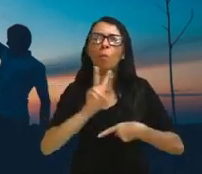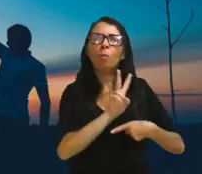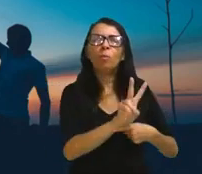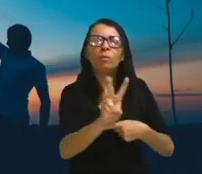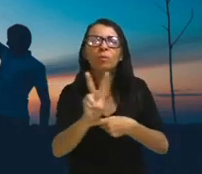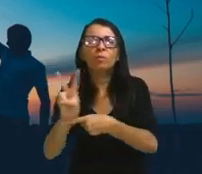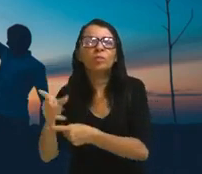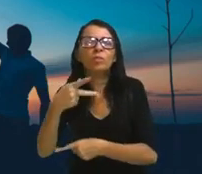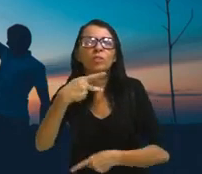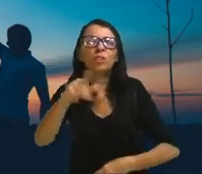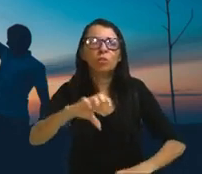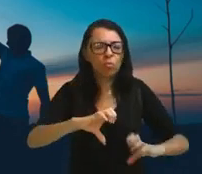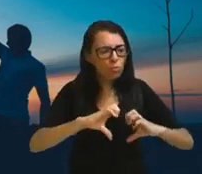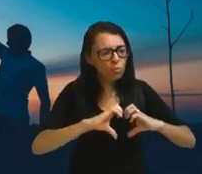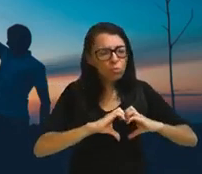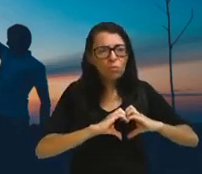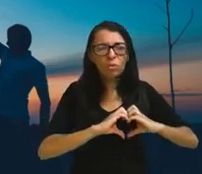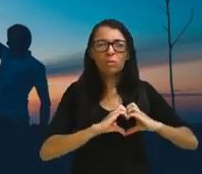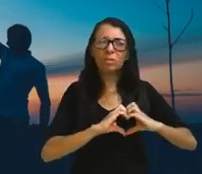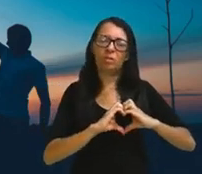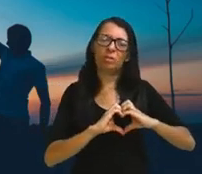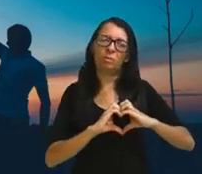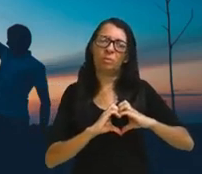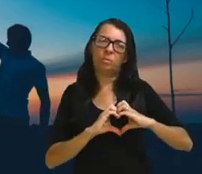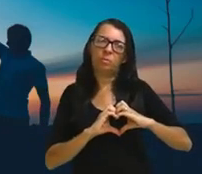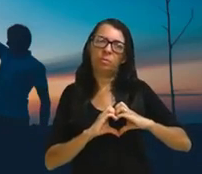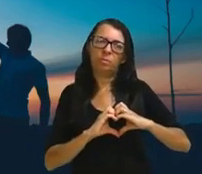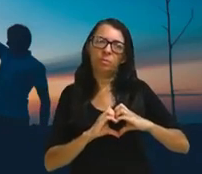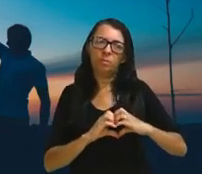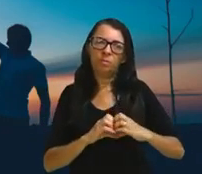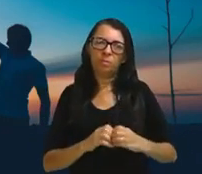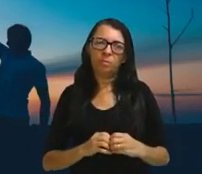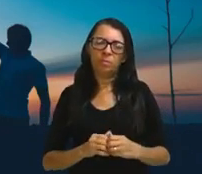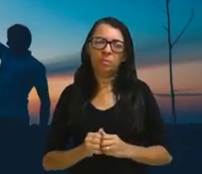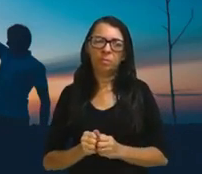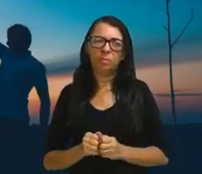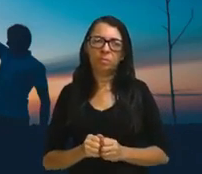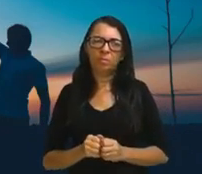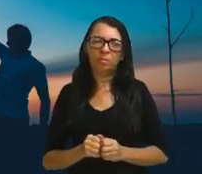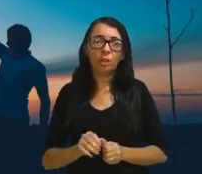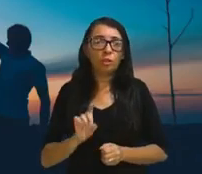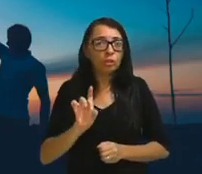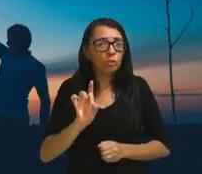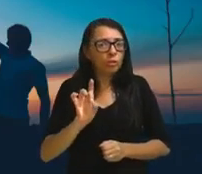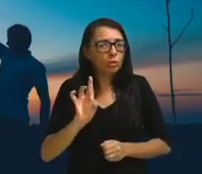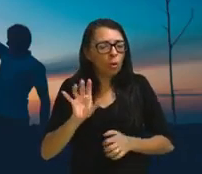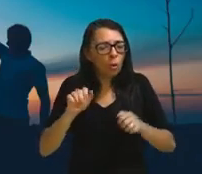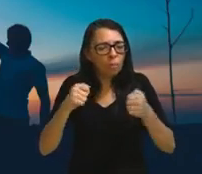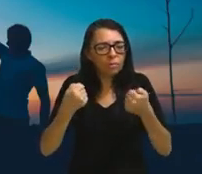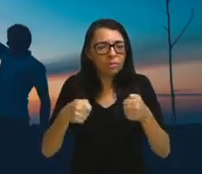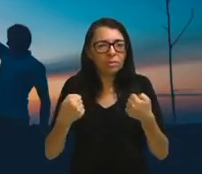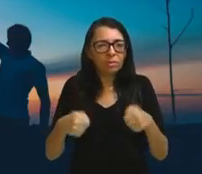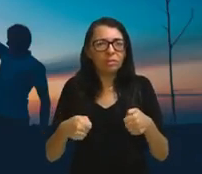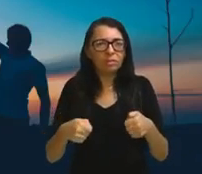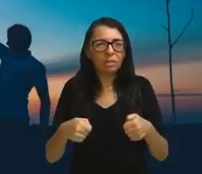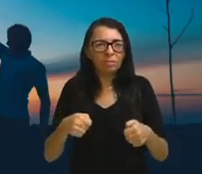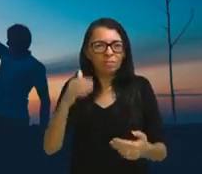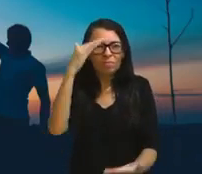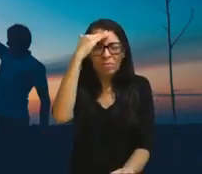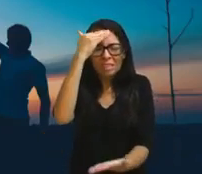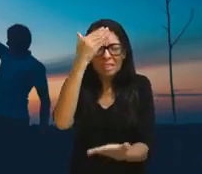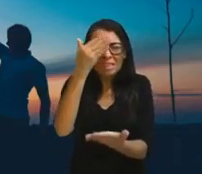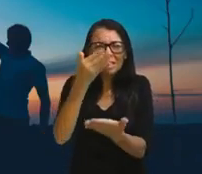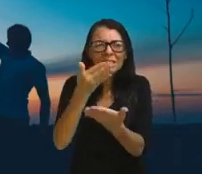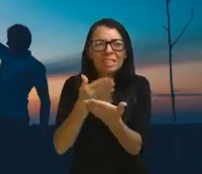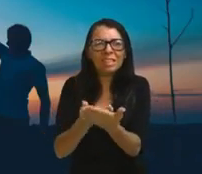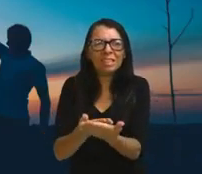Proteja a sua mente daquilo que te leva a ficar desesperado ou desesperada.